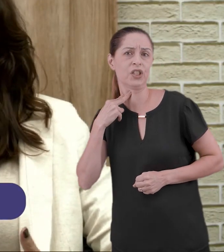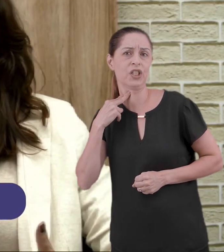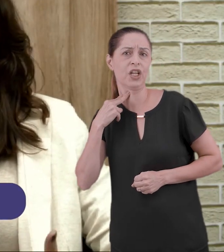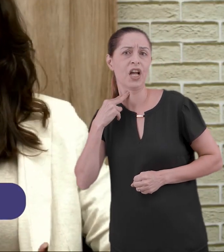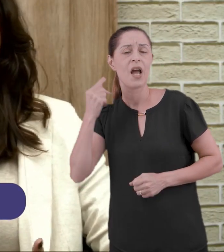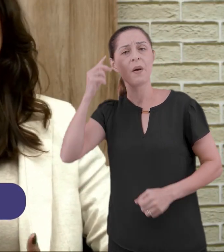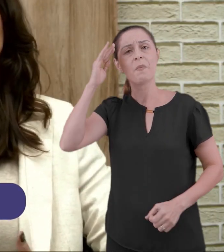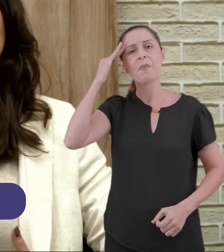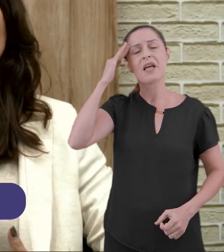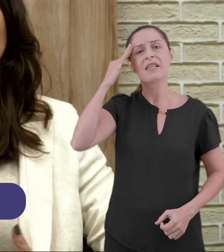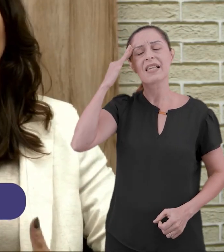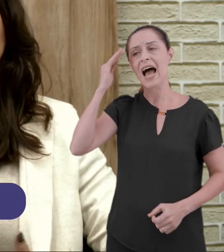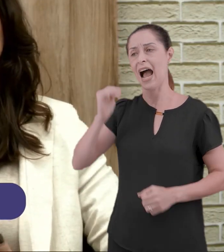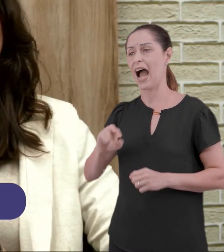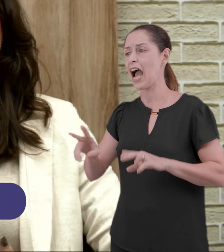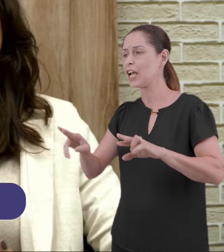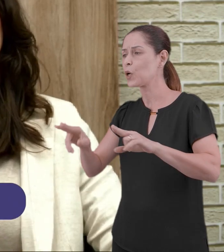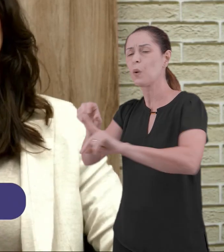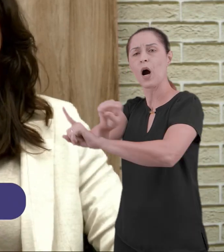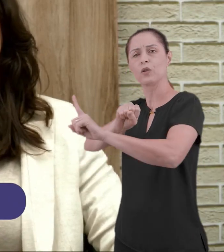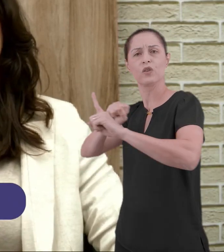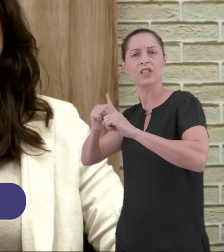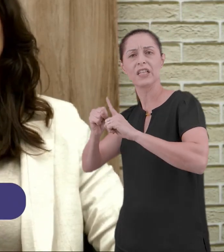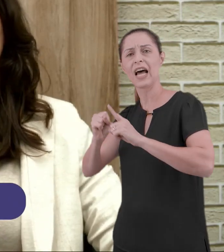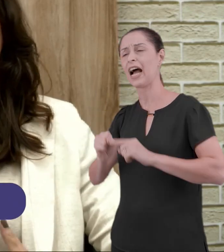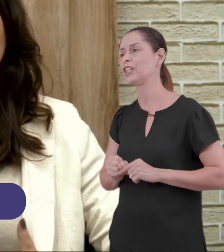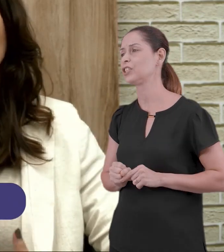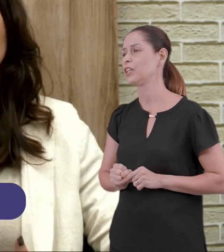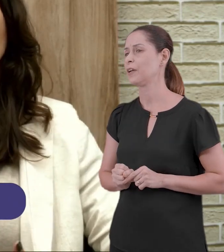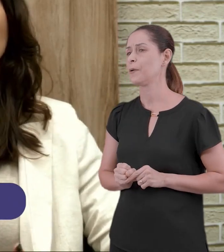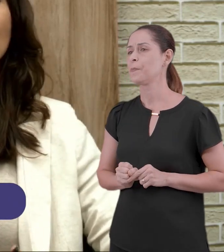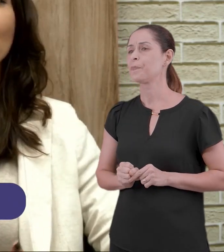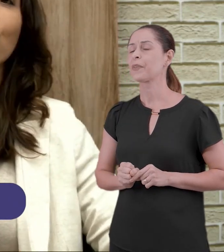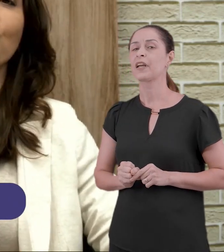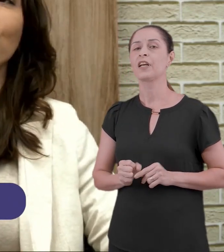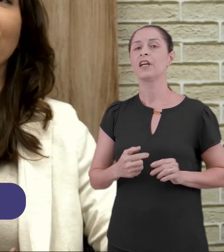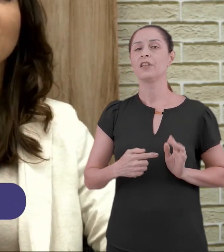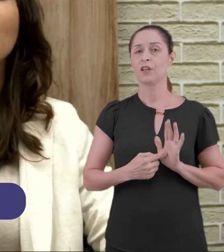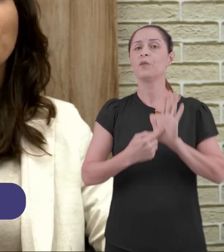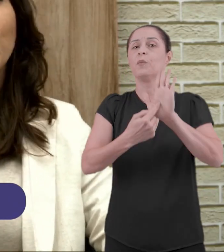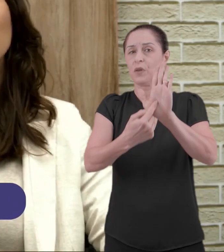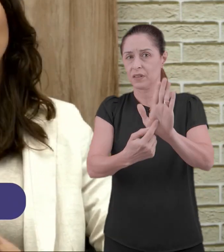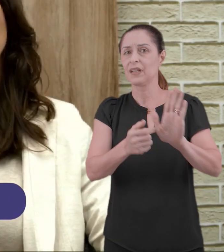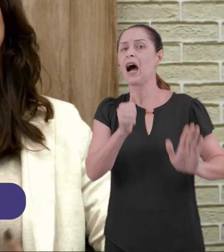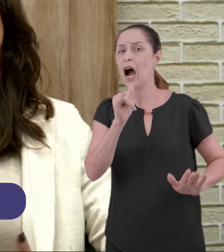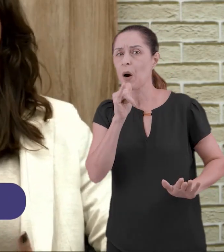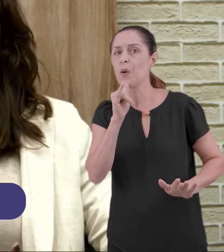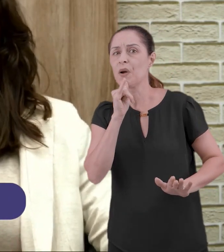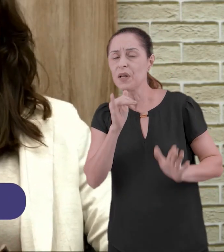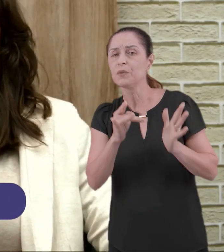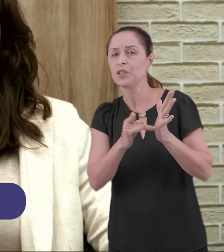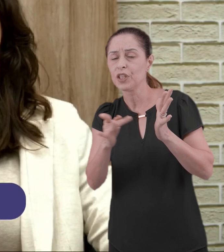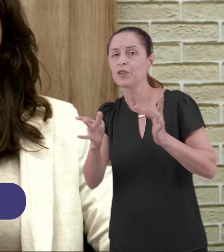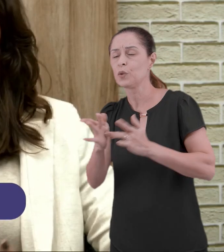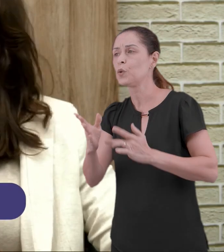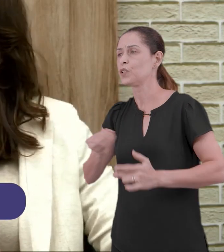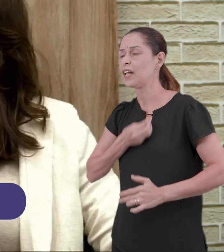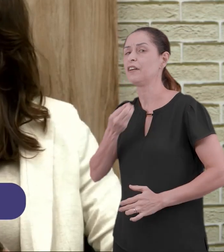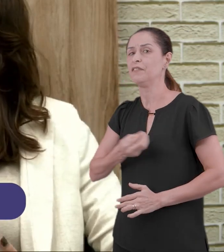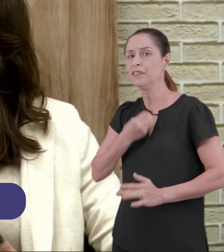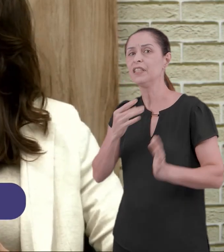pensamento vigente aí, a gente está aqui para copiar o exemplo de Jesus, né? Por isso, sim, é preciso que a